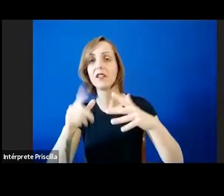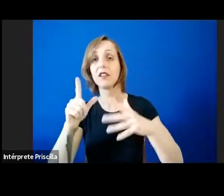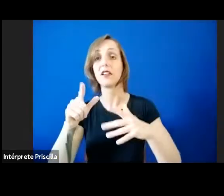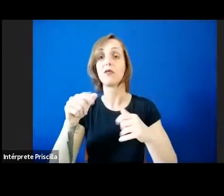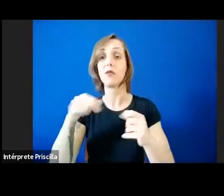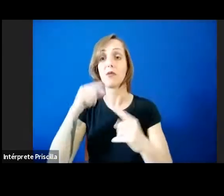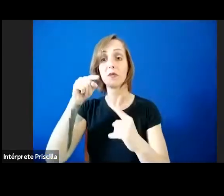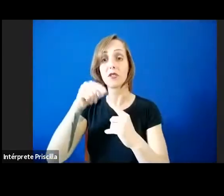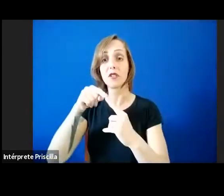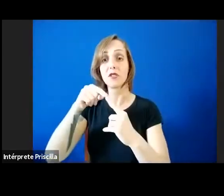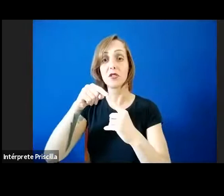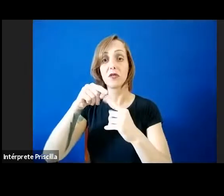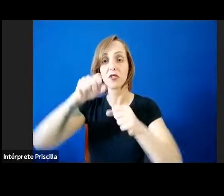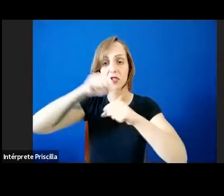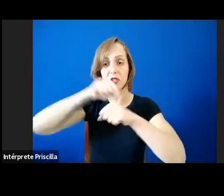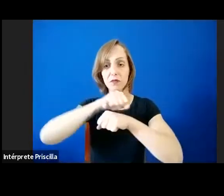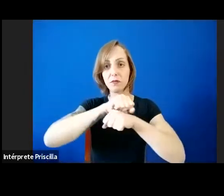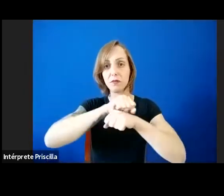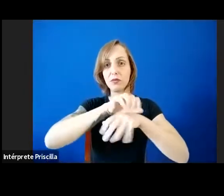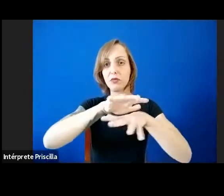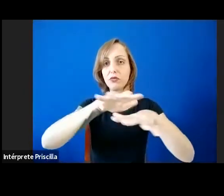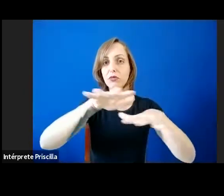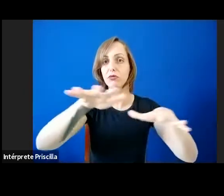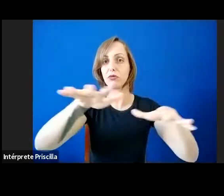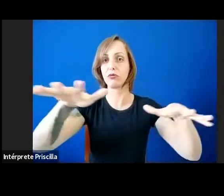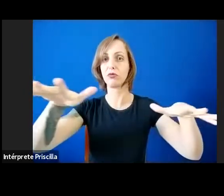ela continue se reproduzindo